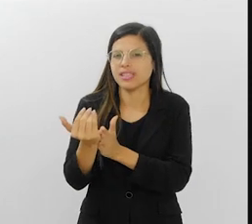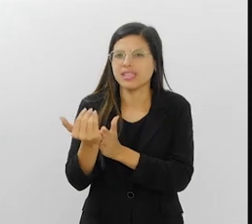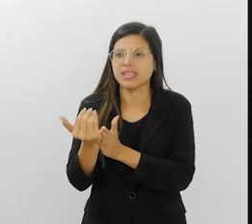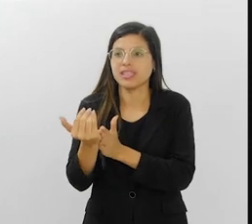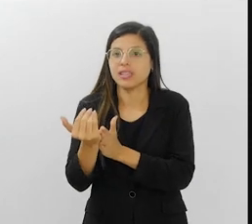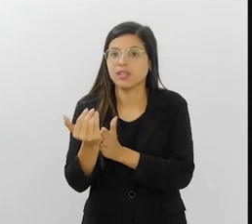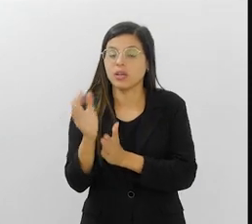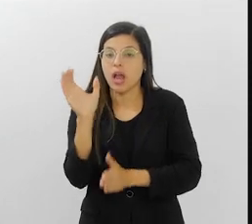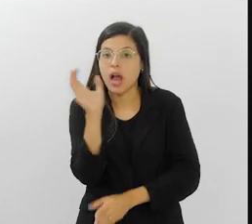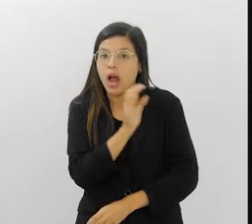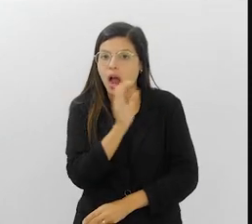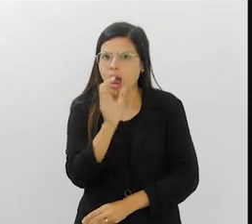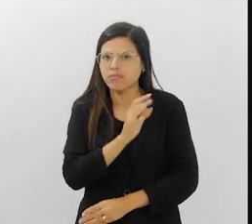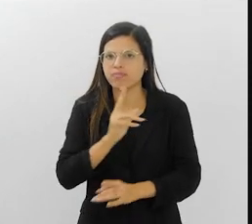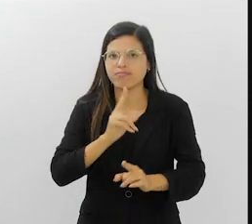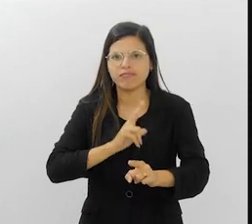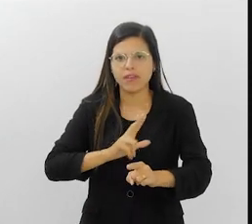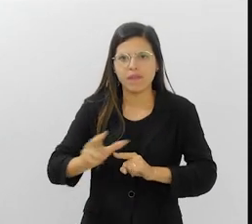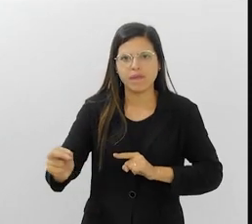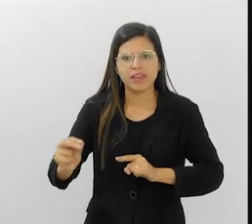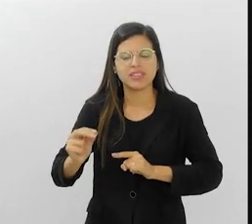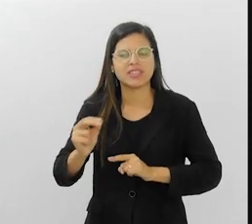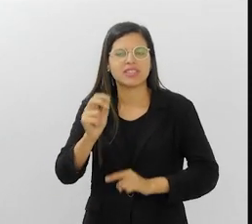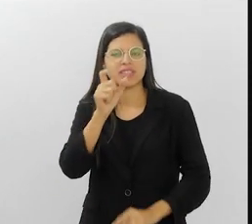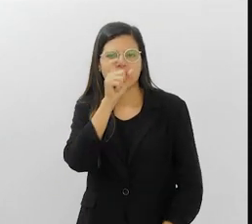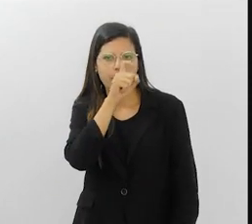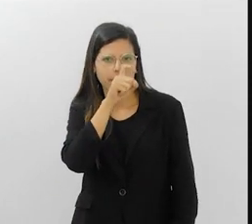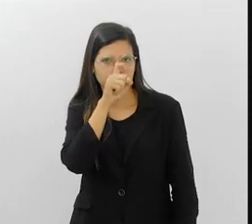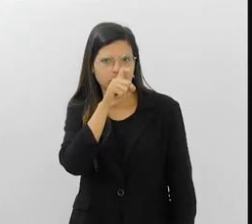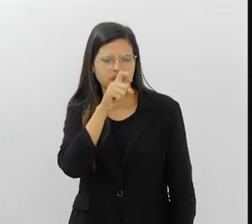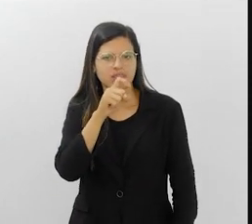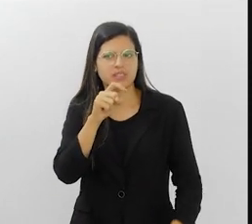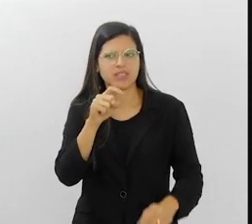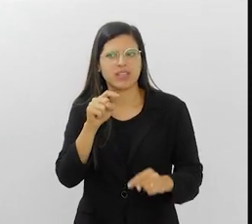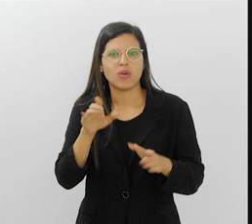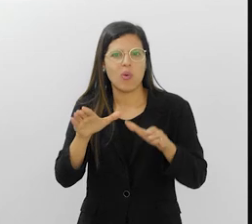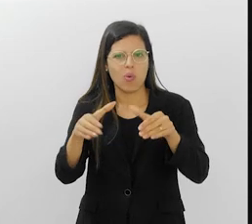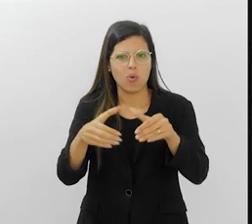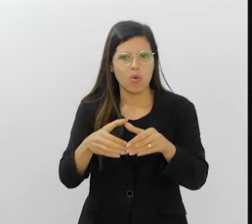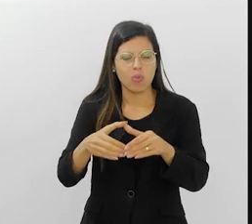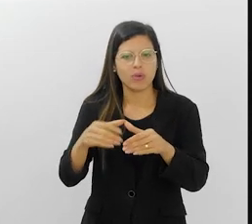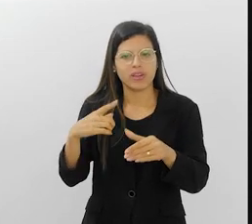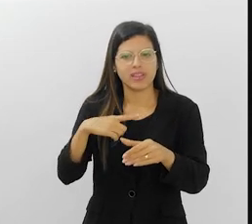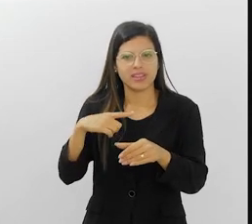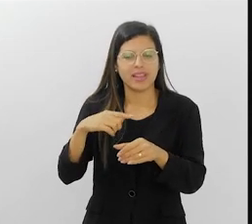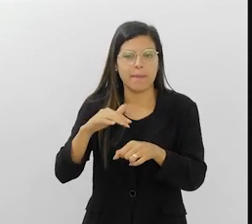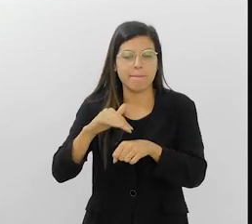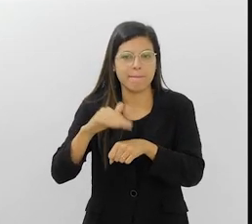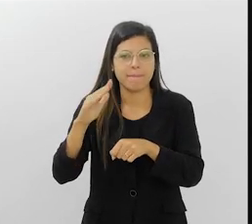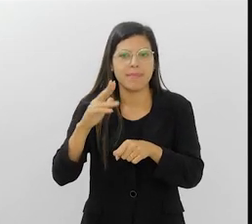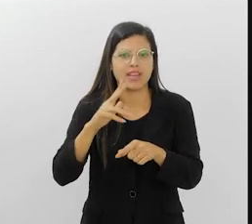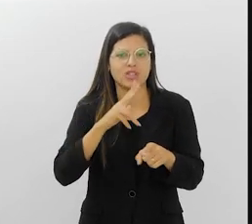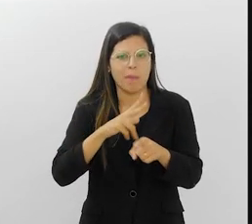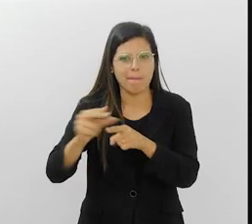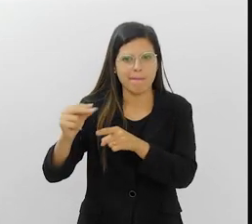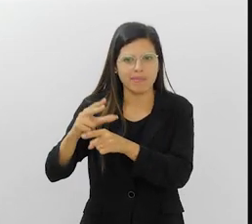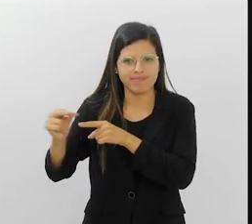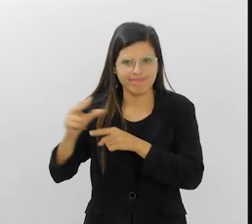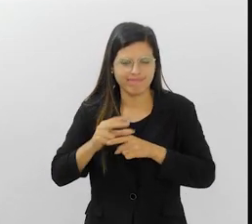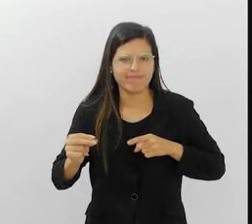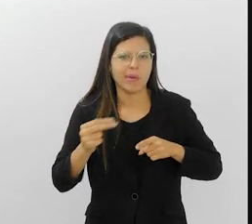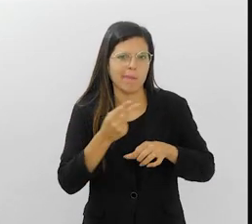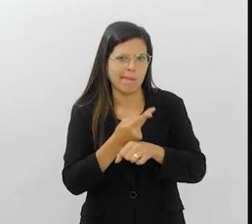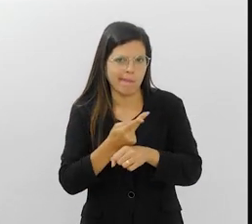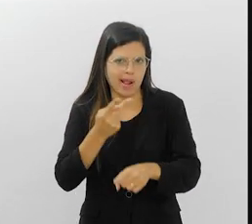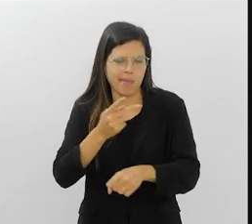começando. E tão rápido eu chegar a ser campeão na Portela, a escola com mais título no Rio de Janeiro. E em 94 a gente ganha